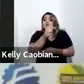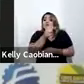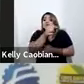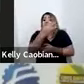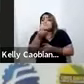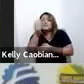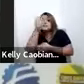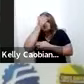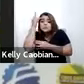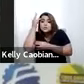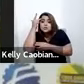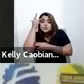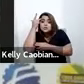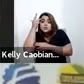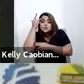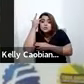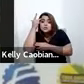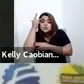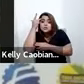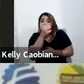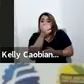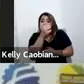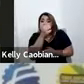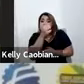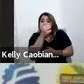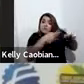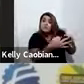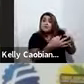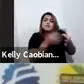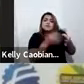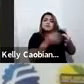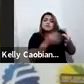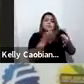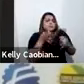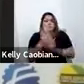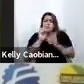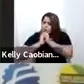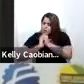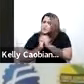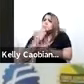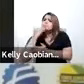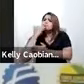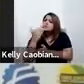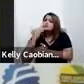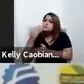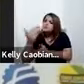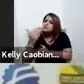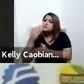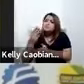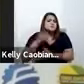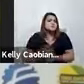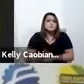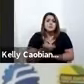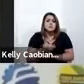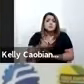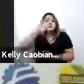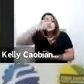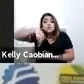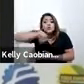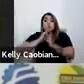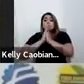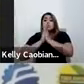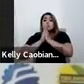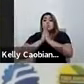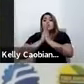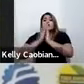demais. Então, o tempo todo era oração, era pedido, era, sabe? Ela estava implorando uma misericórdia. E ela veio de todas